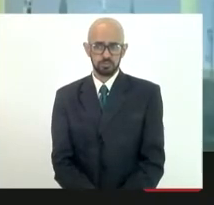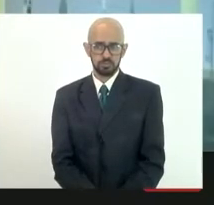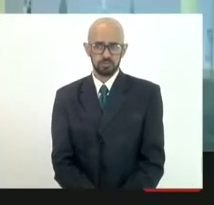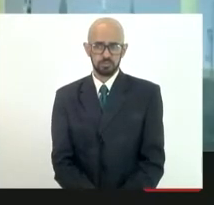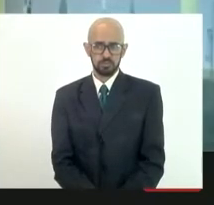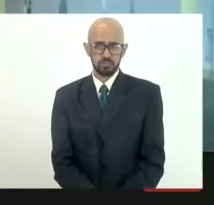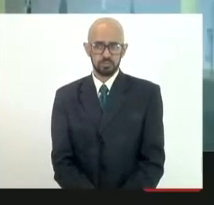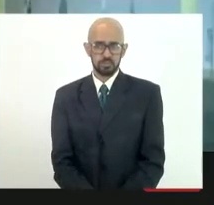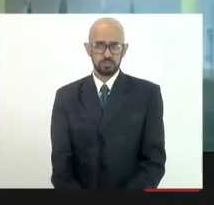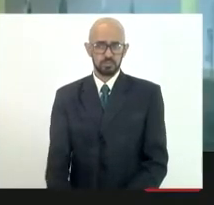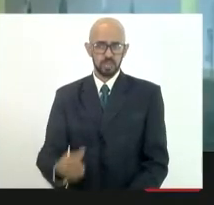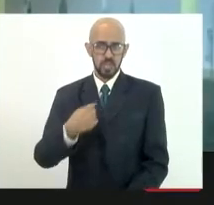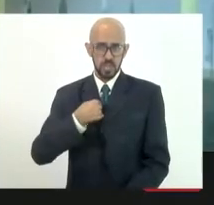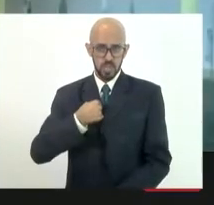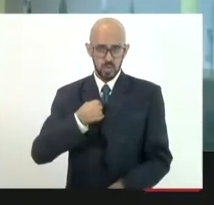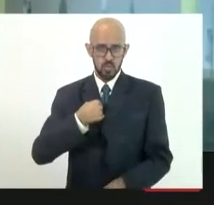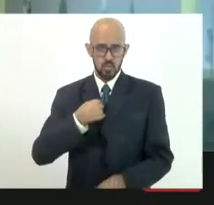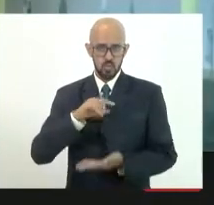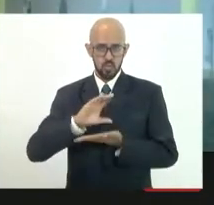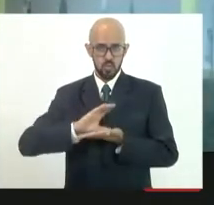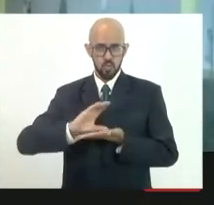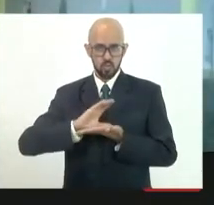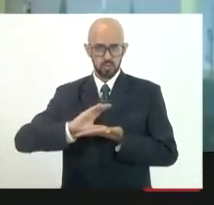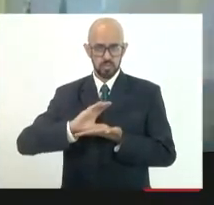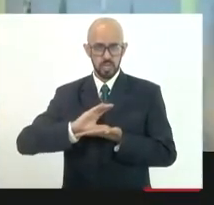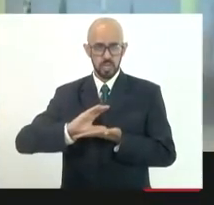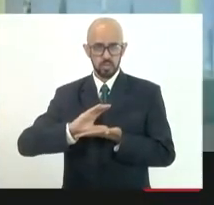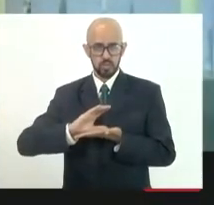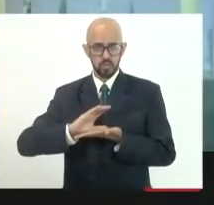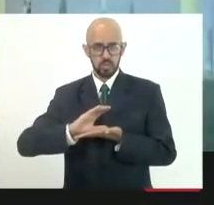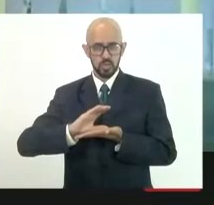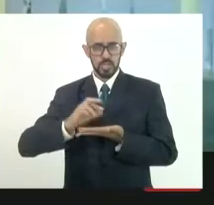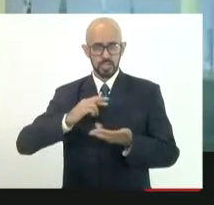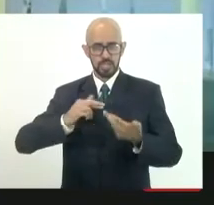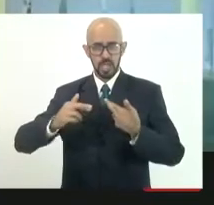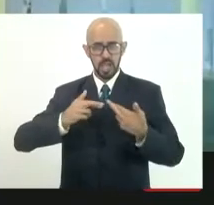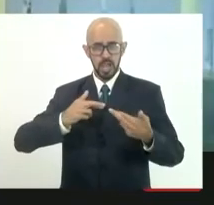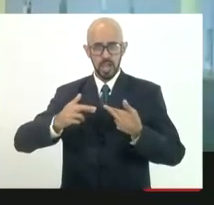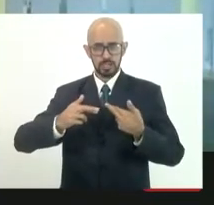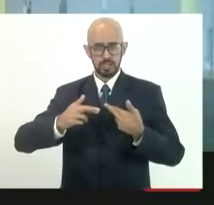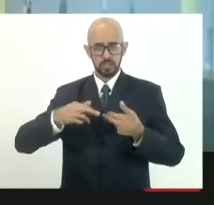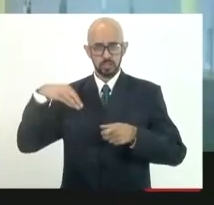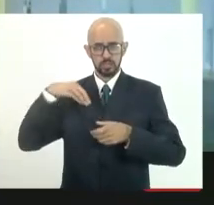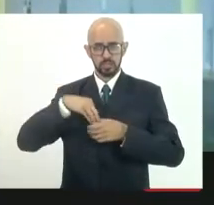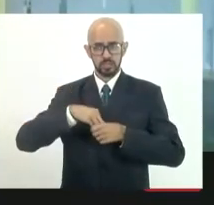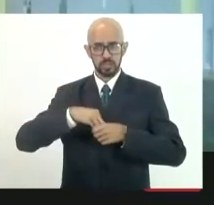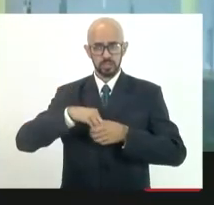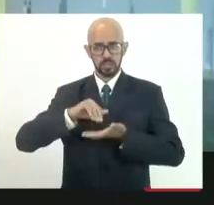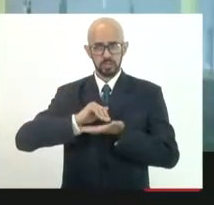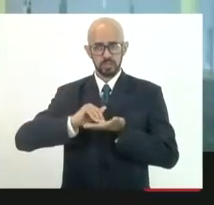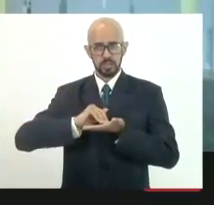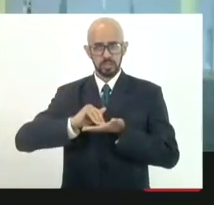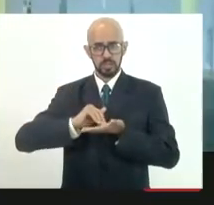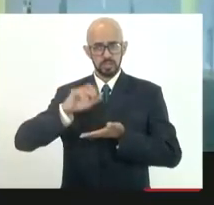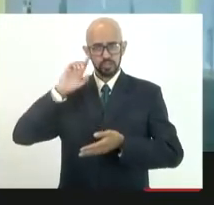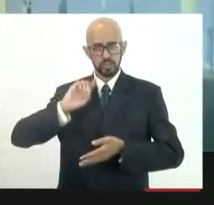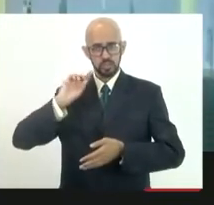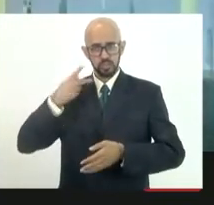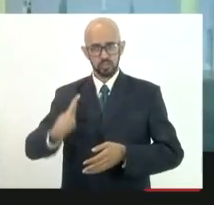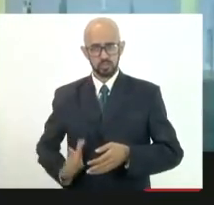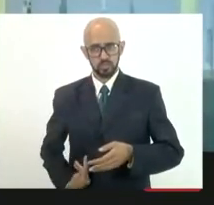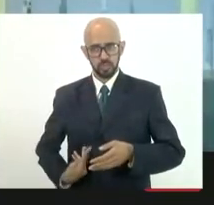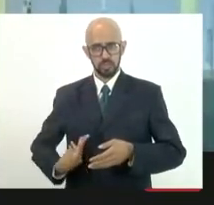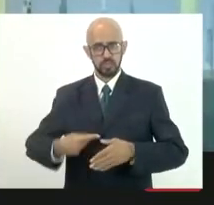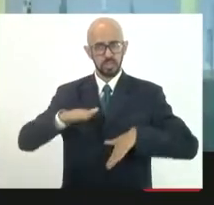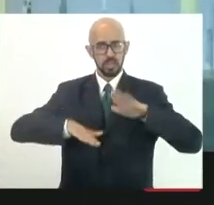Eu aqui no Conselho, nós aqui no Conselho, na relação que nós temos aqui na Secretaria de Direitos Humanos, que ora